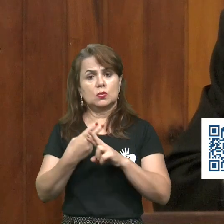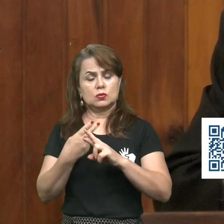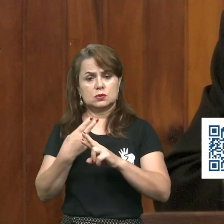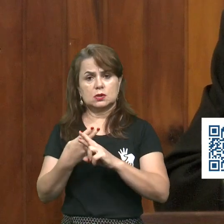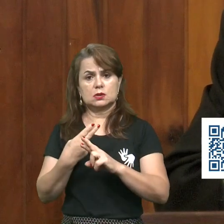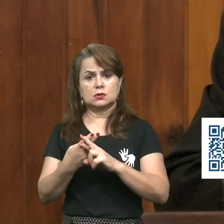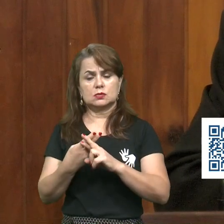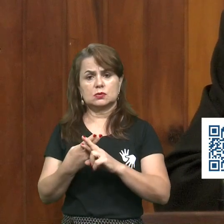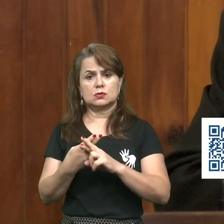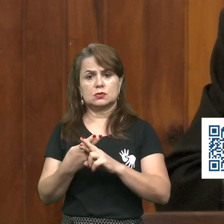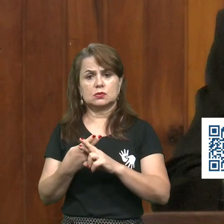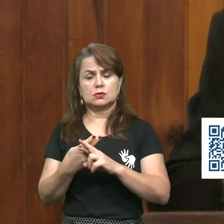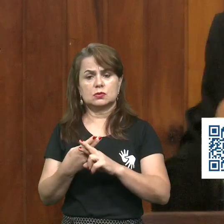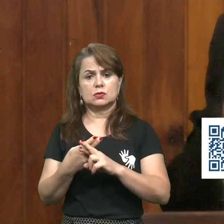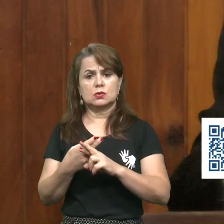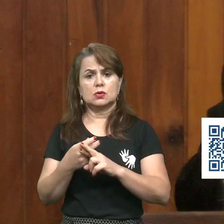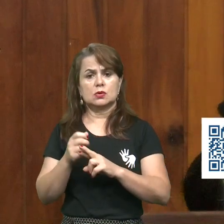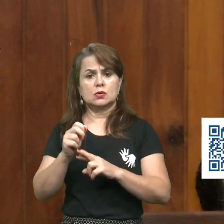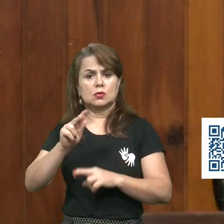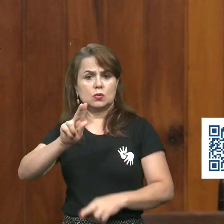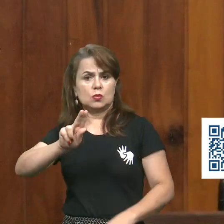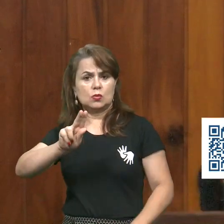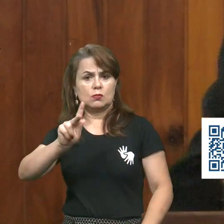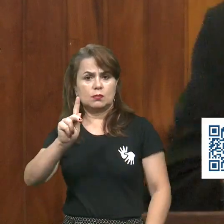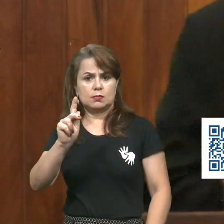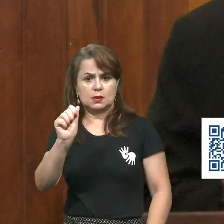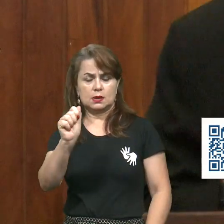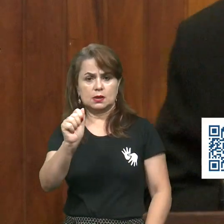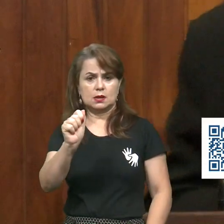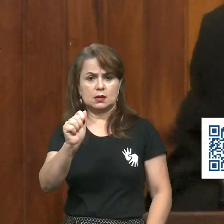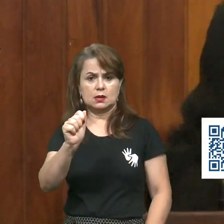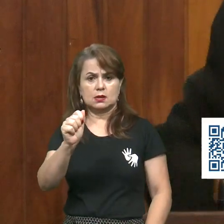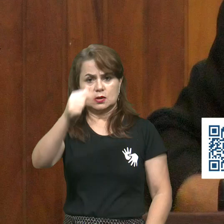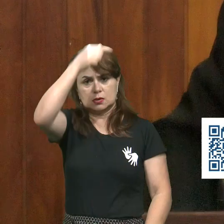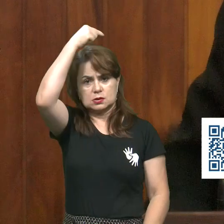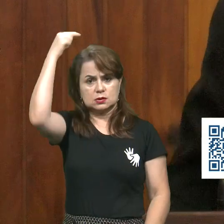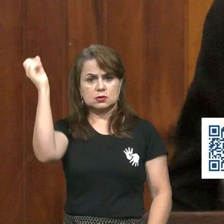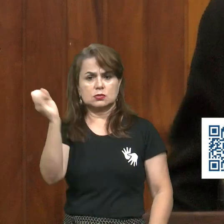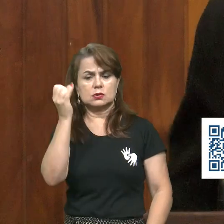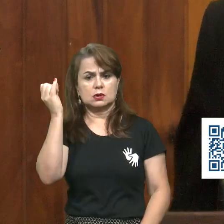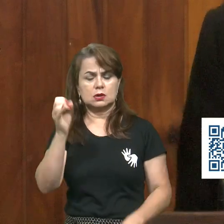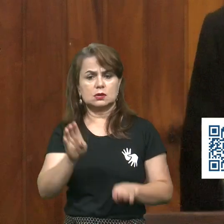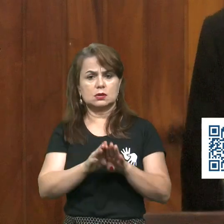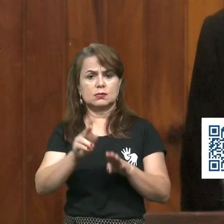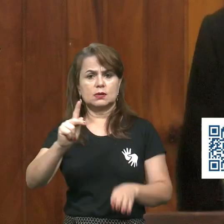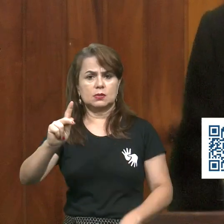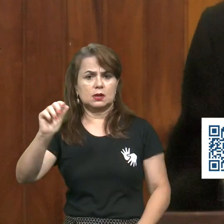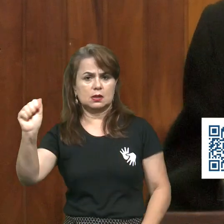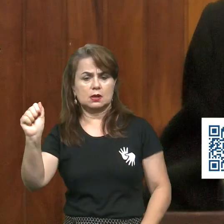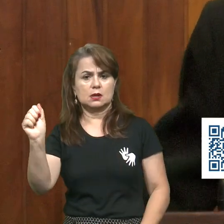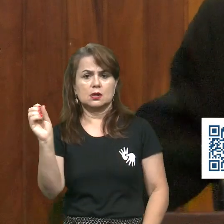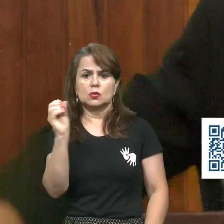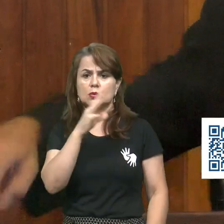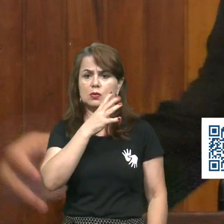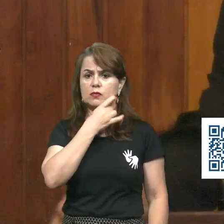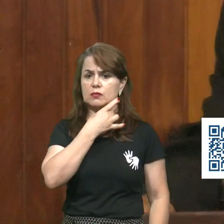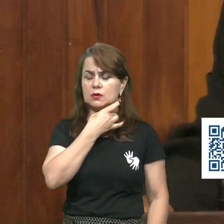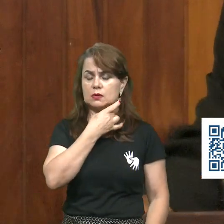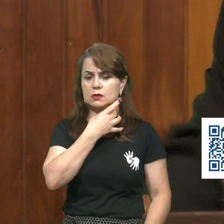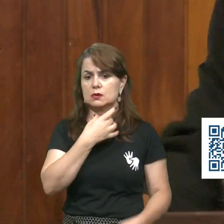aí da UPA Zona Norte e da PA da Zona Sul. Uma dificuldade muito grande hoje, eu